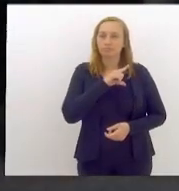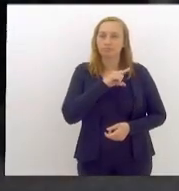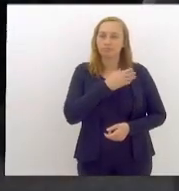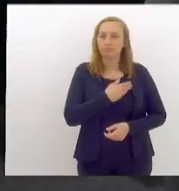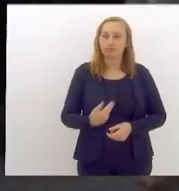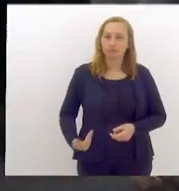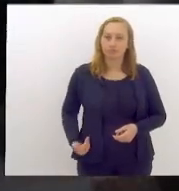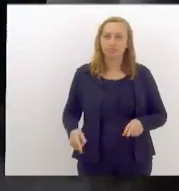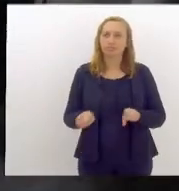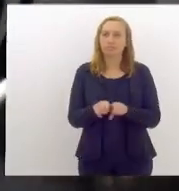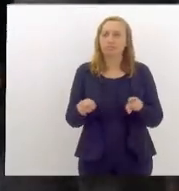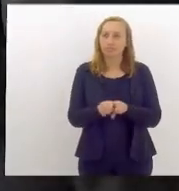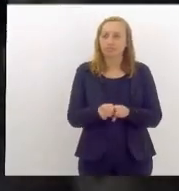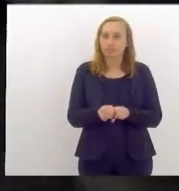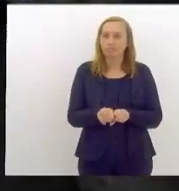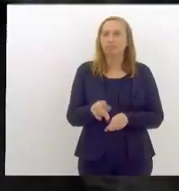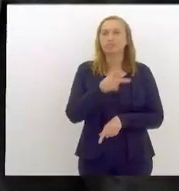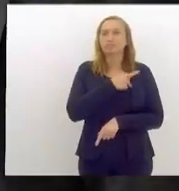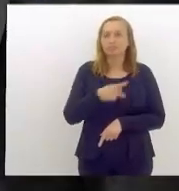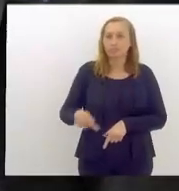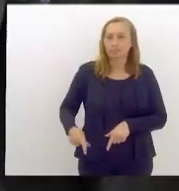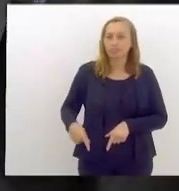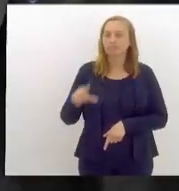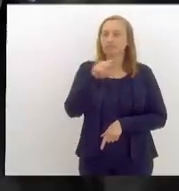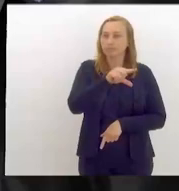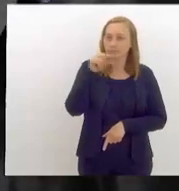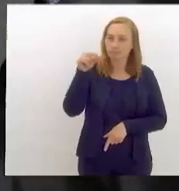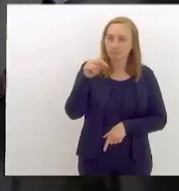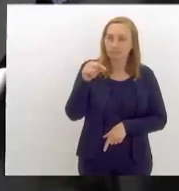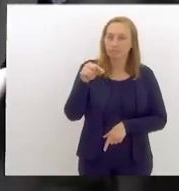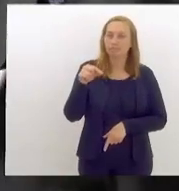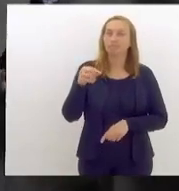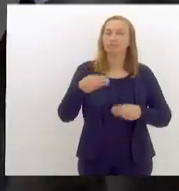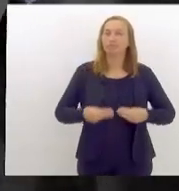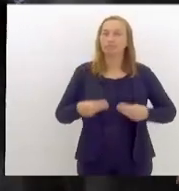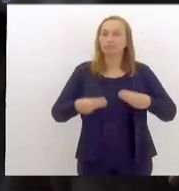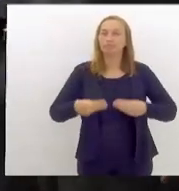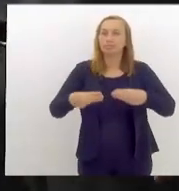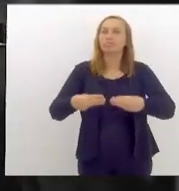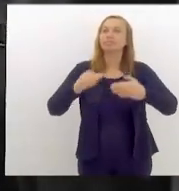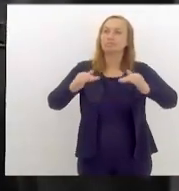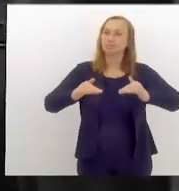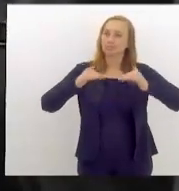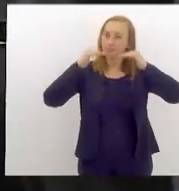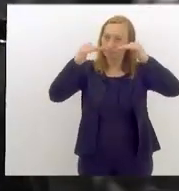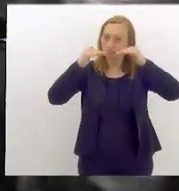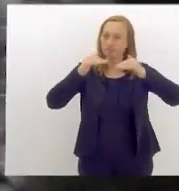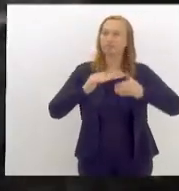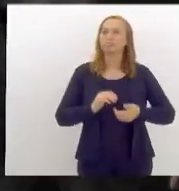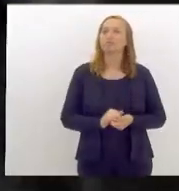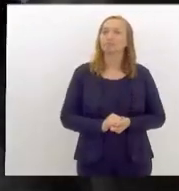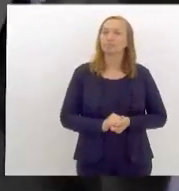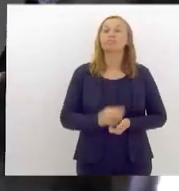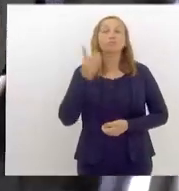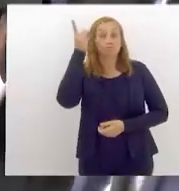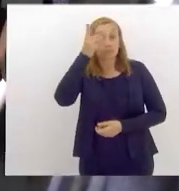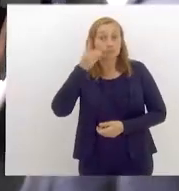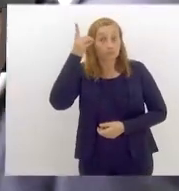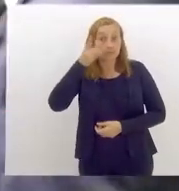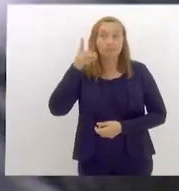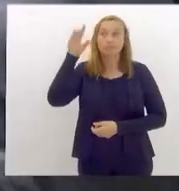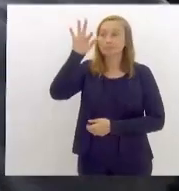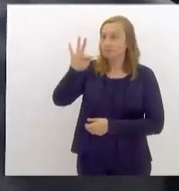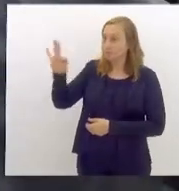como teve do presidente eleito como teve dos ministros do Supremo dos deputados